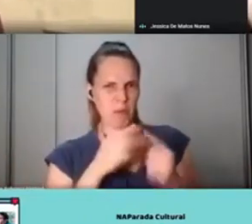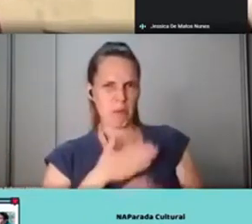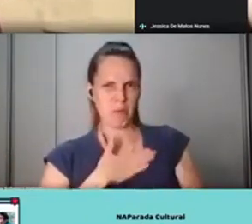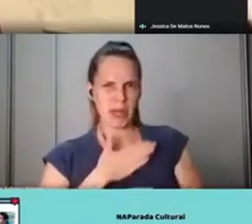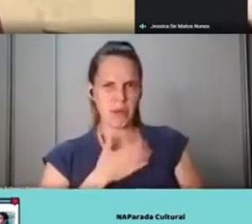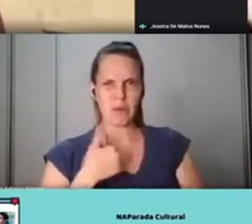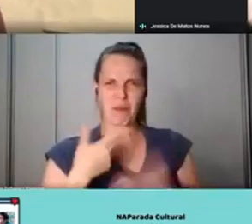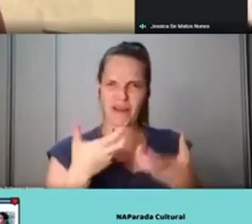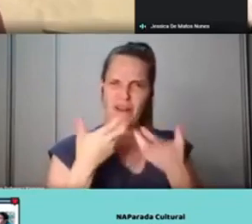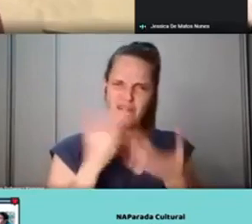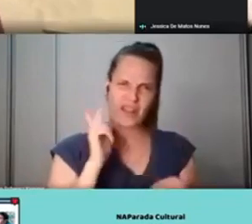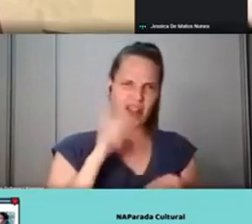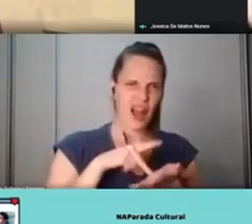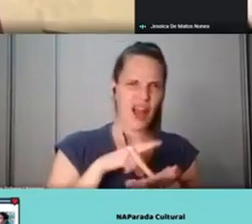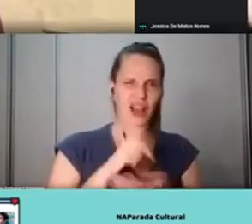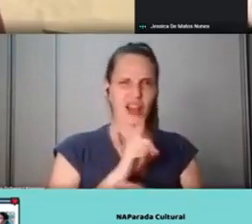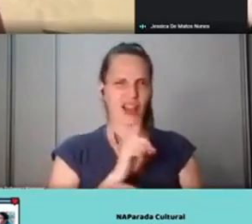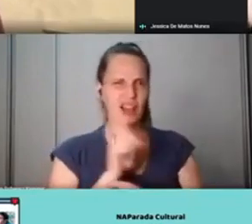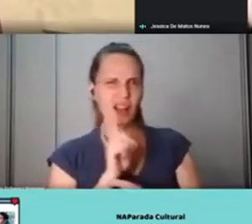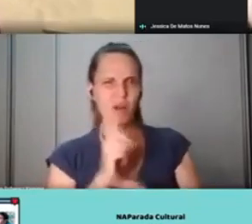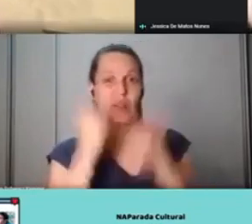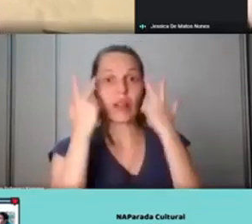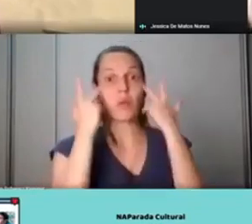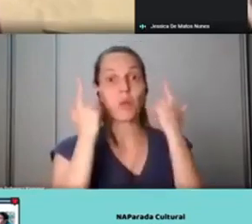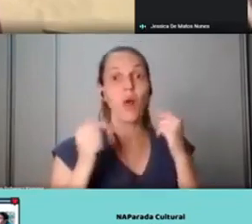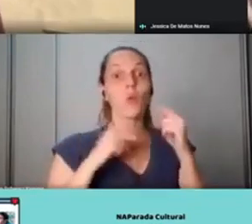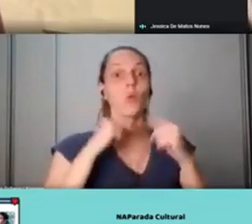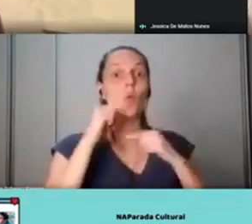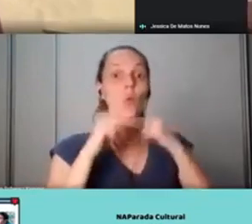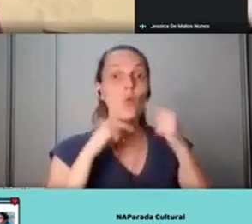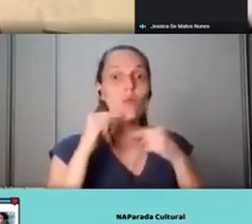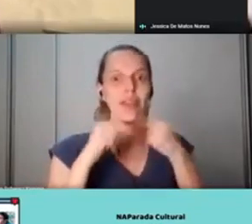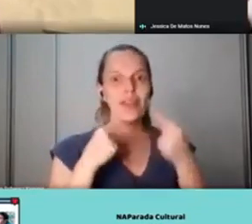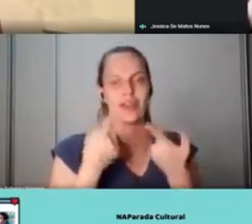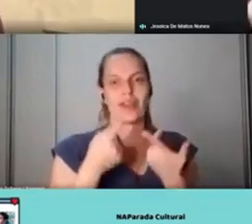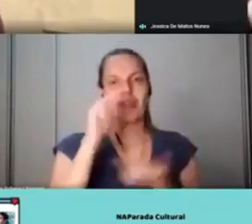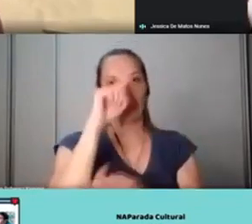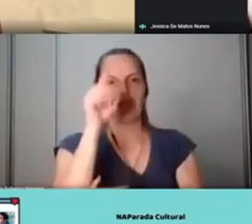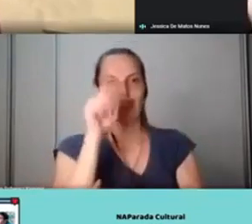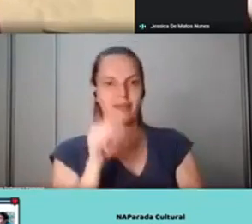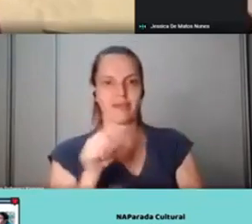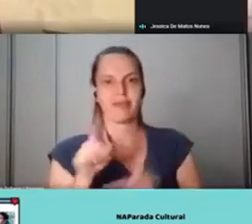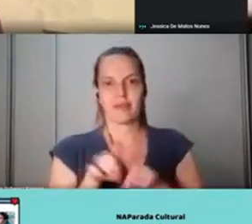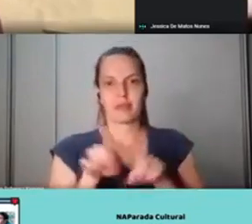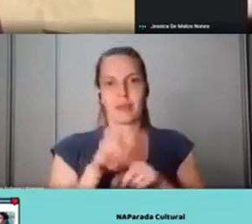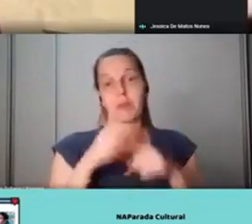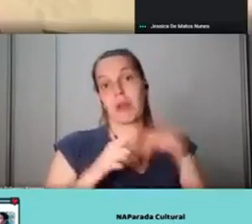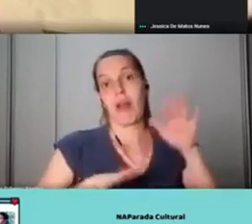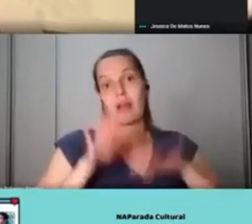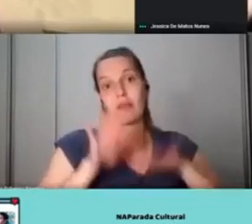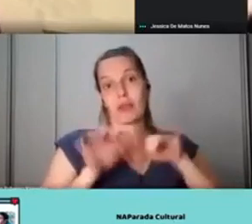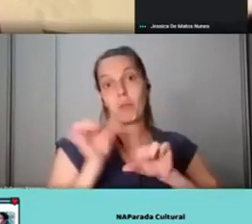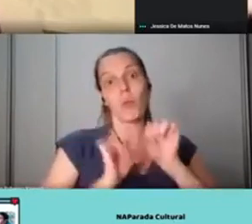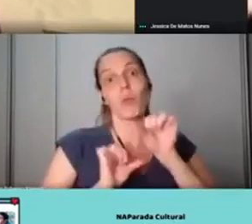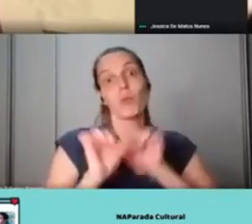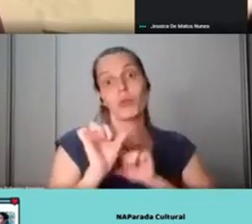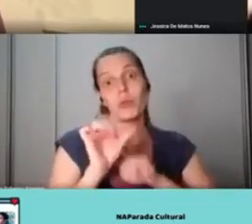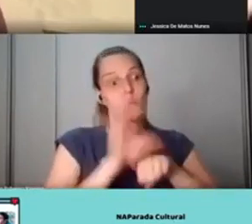É Uhum, natural também, né? E a gente tem que dar espaço para dúvida, porque às vezes, de repente, uhum, não era mesmo esse curso que tu queria,